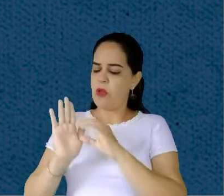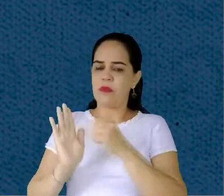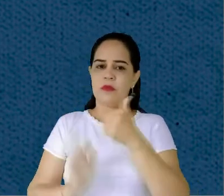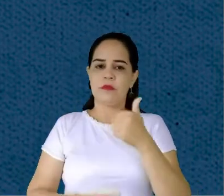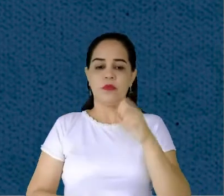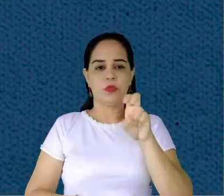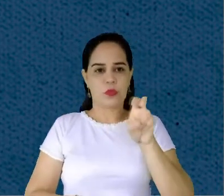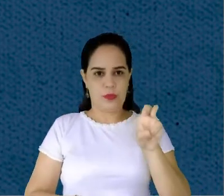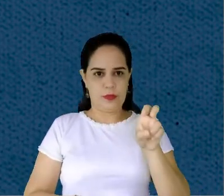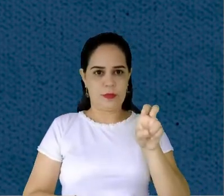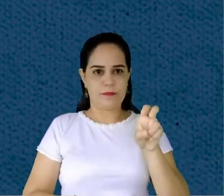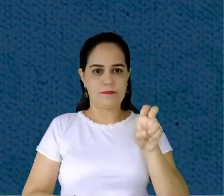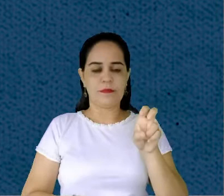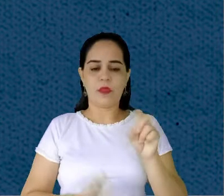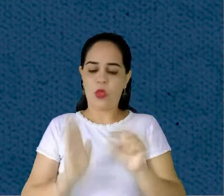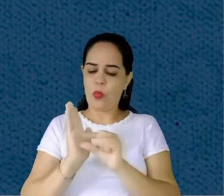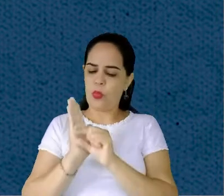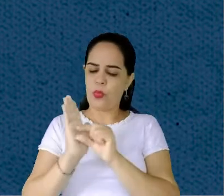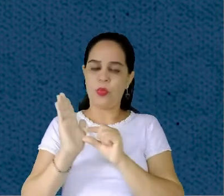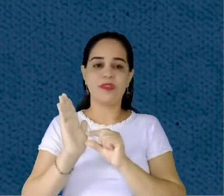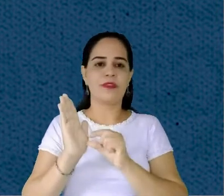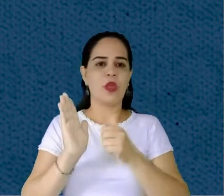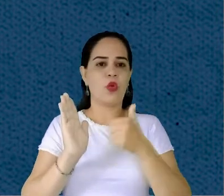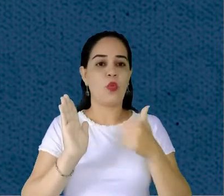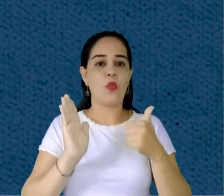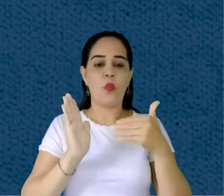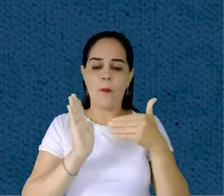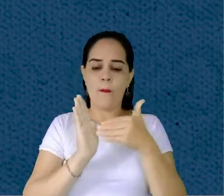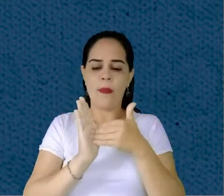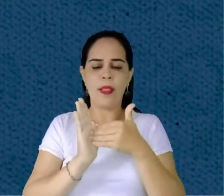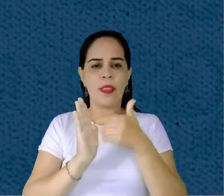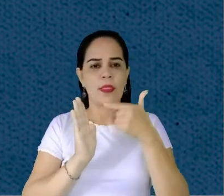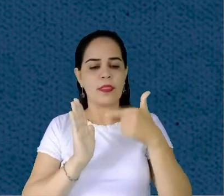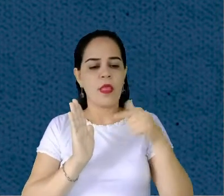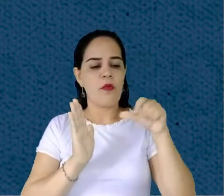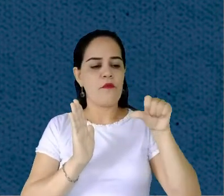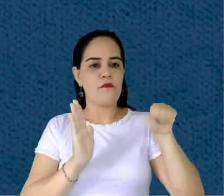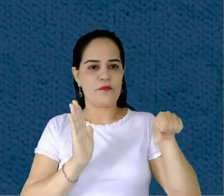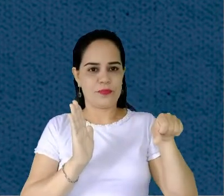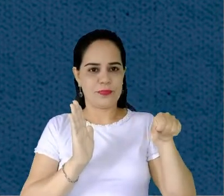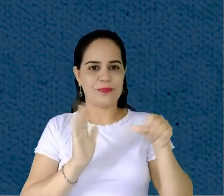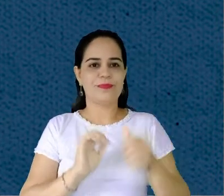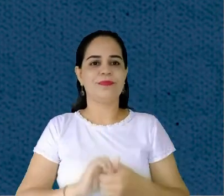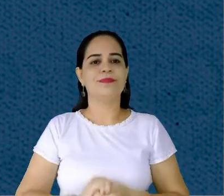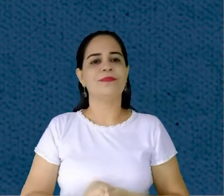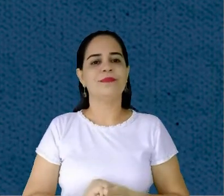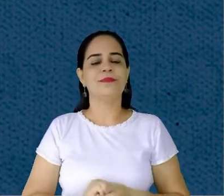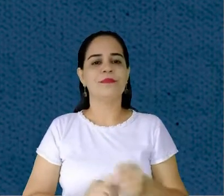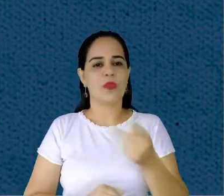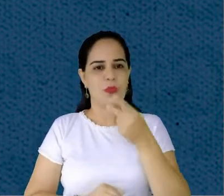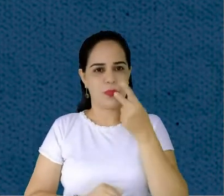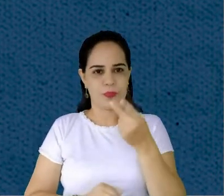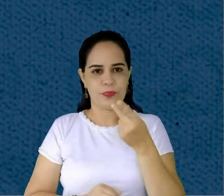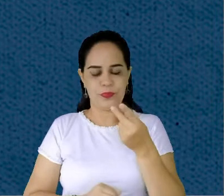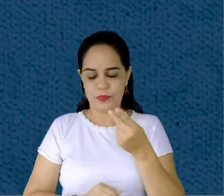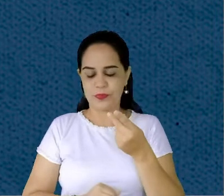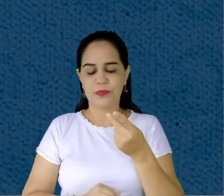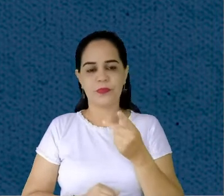Trata-se do capítulo 15 de Atos, versículos de 1 a